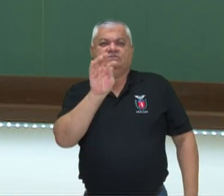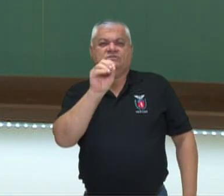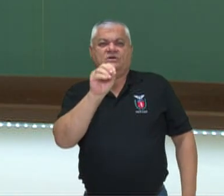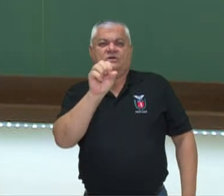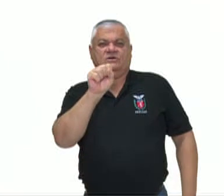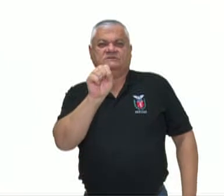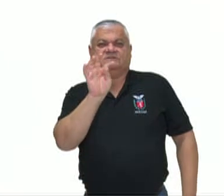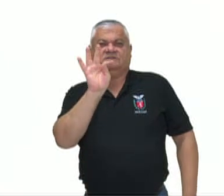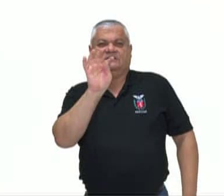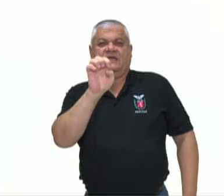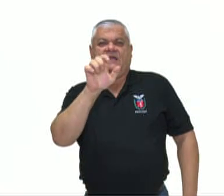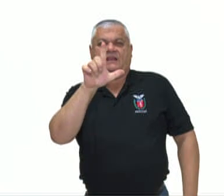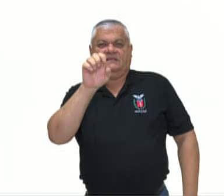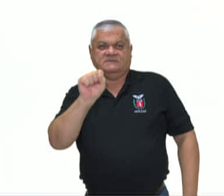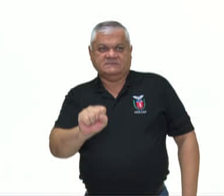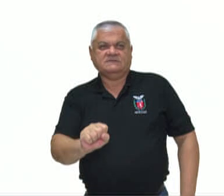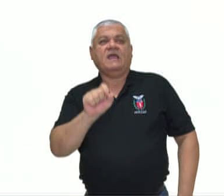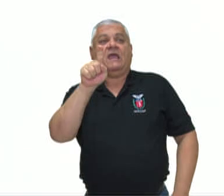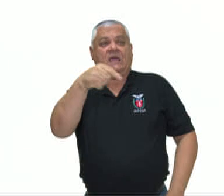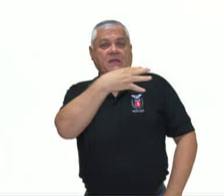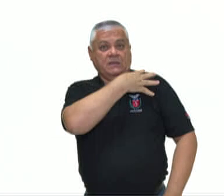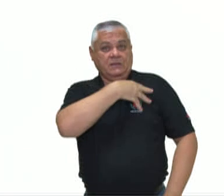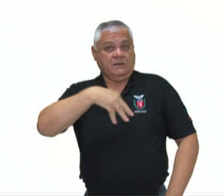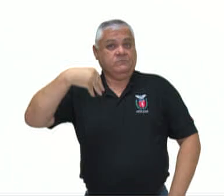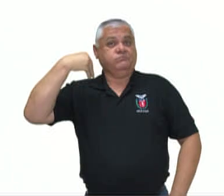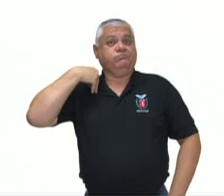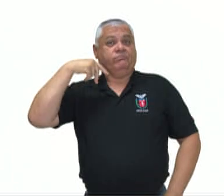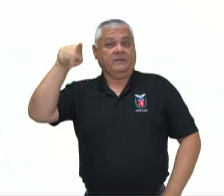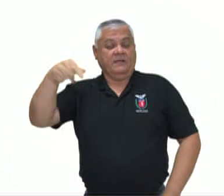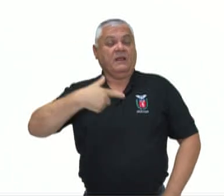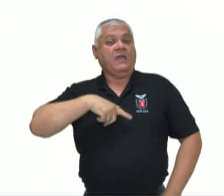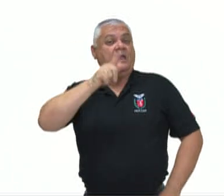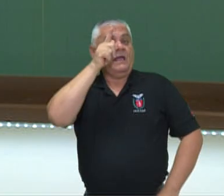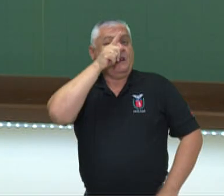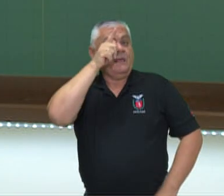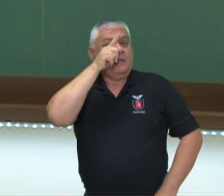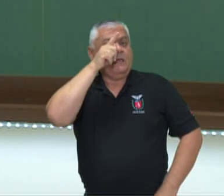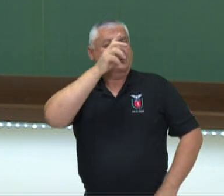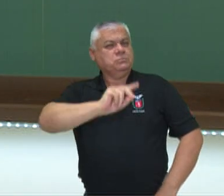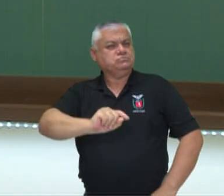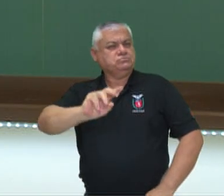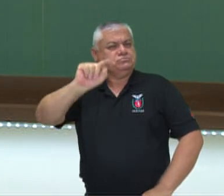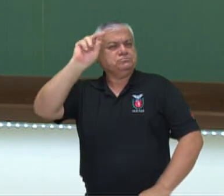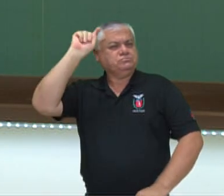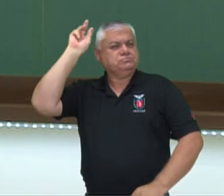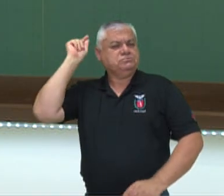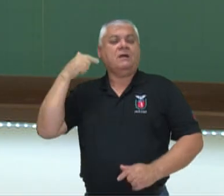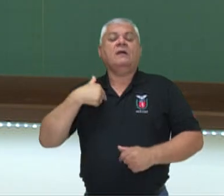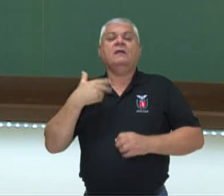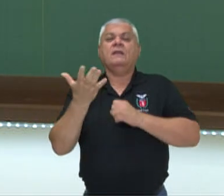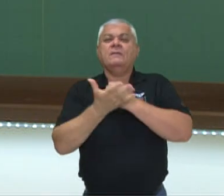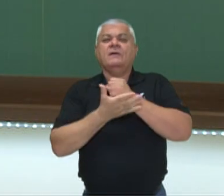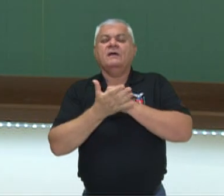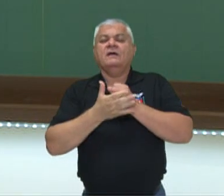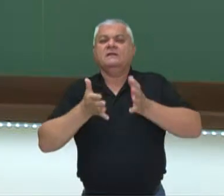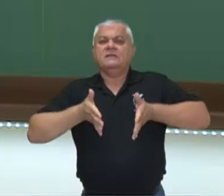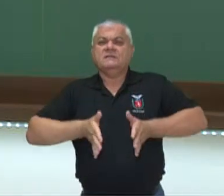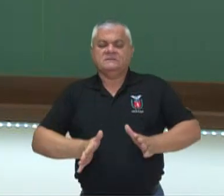grego muito importante, filósofo antigo, aí está na base da história da filosofia. Ele viveu